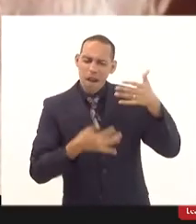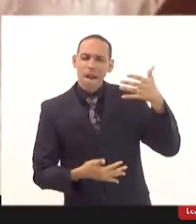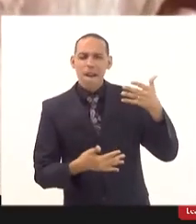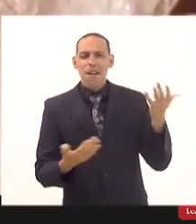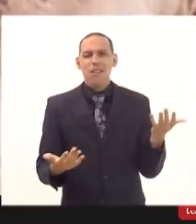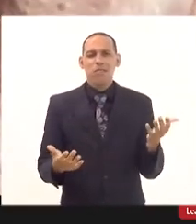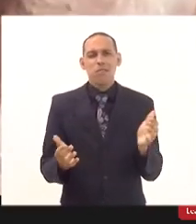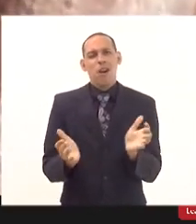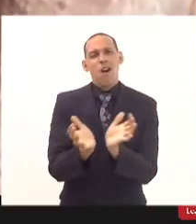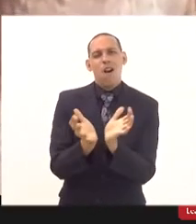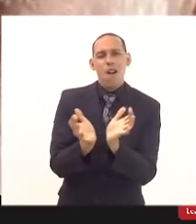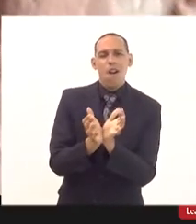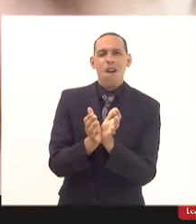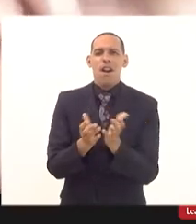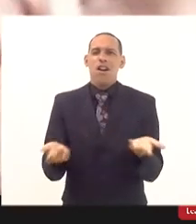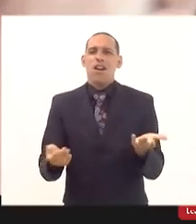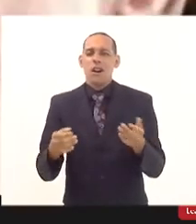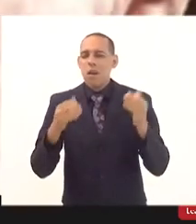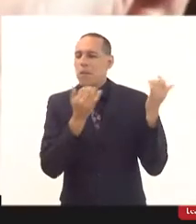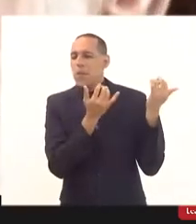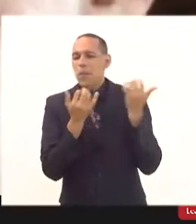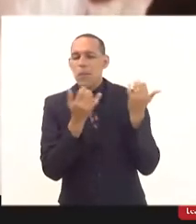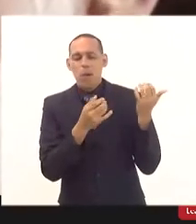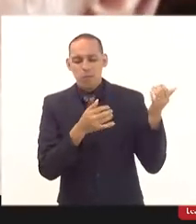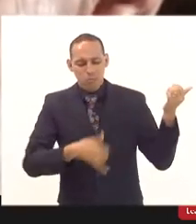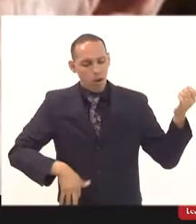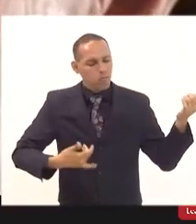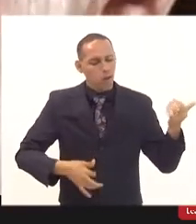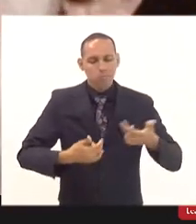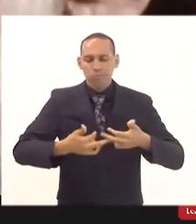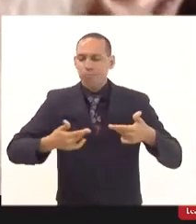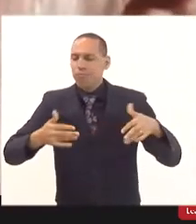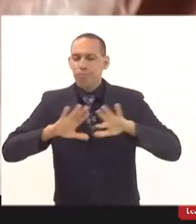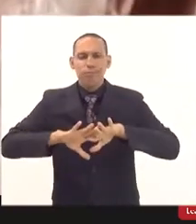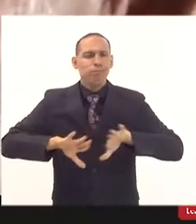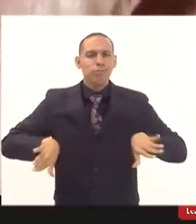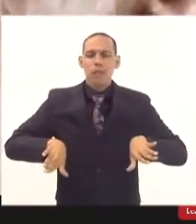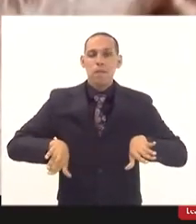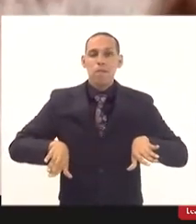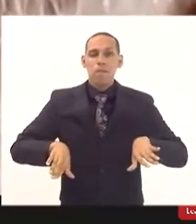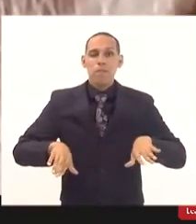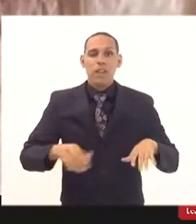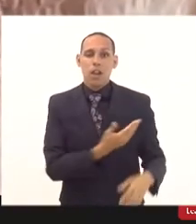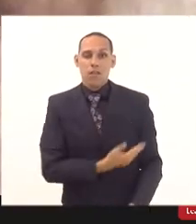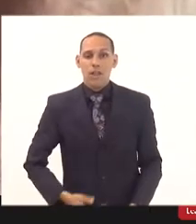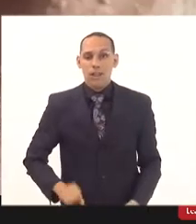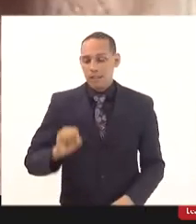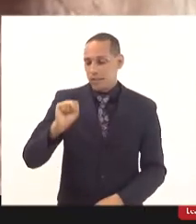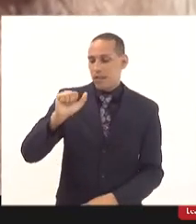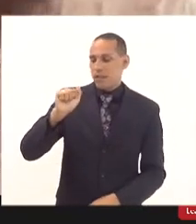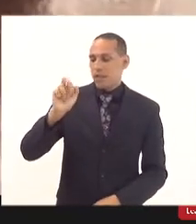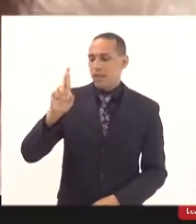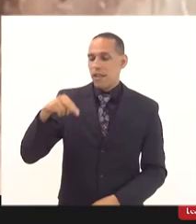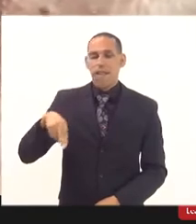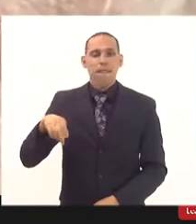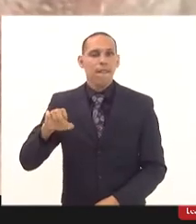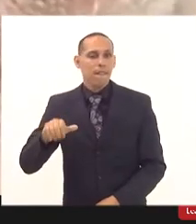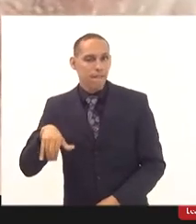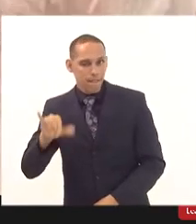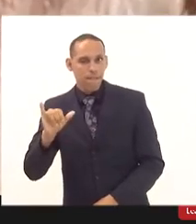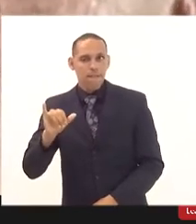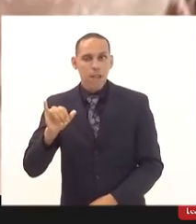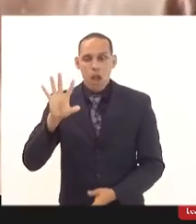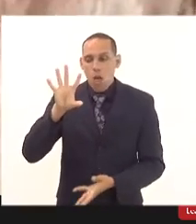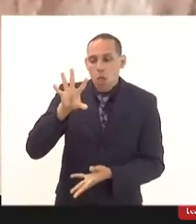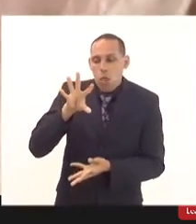Orquestra de câmera Quinteto de sopro com acesso de cordas etc durante o governo Sarney atenção foi uma despedida o oralidade foi